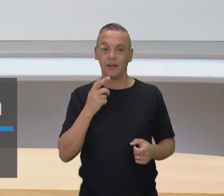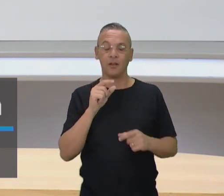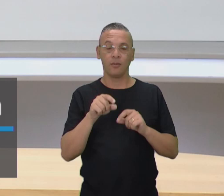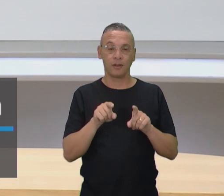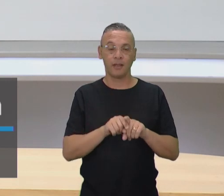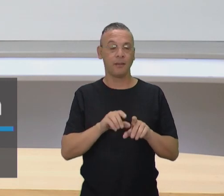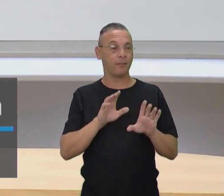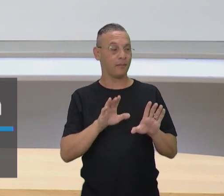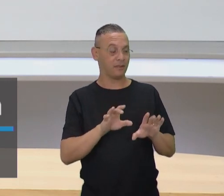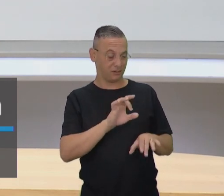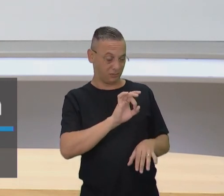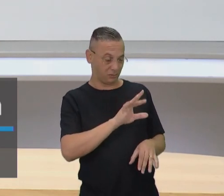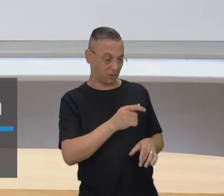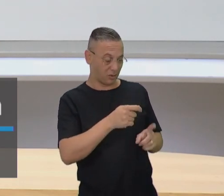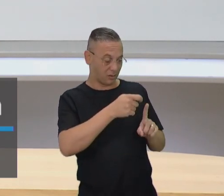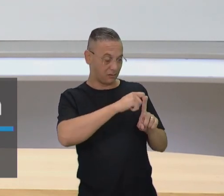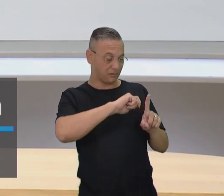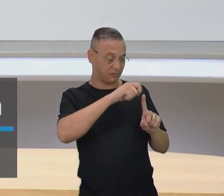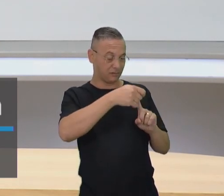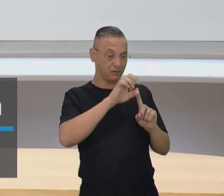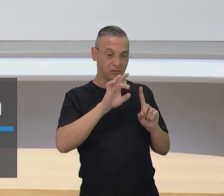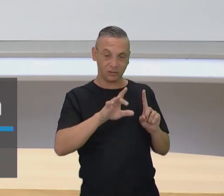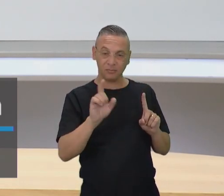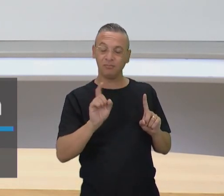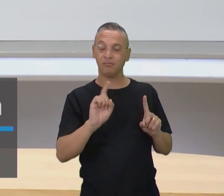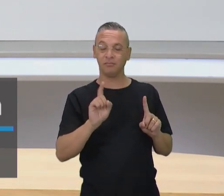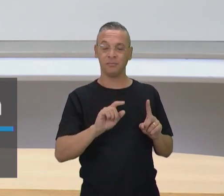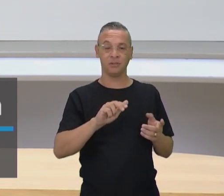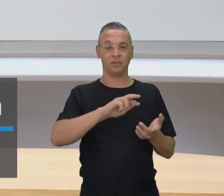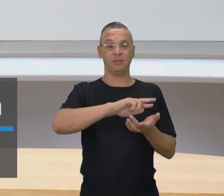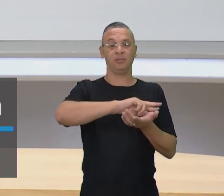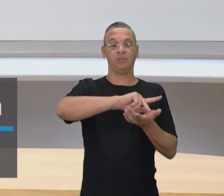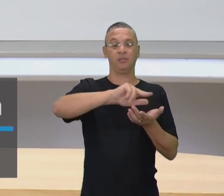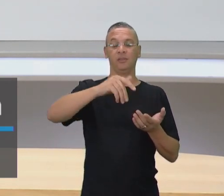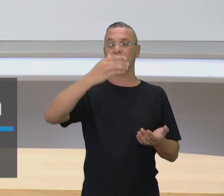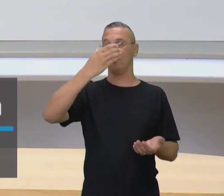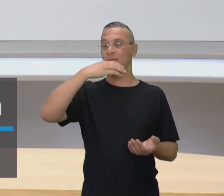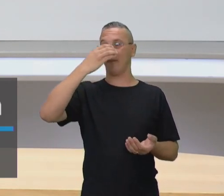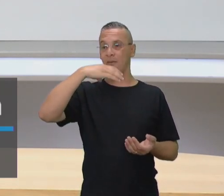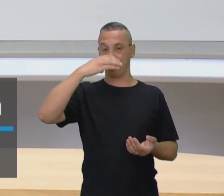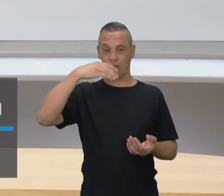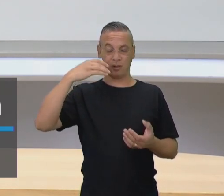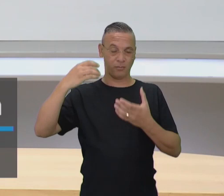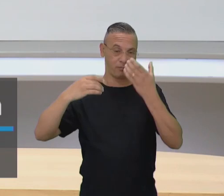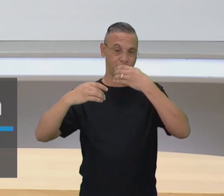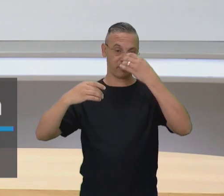aí falando, mas não são só essas frutas, né? Ele cita algumas frutas,